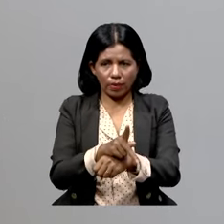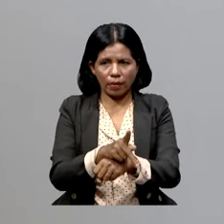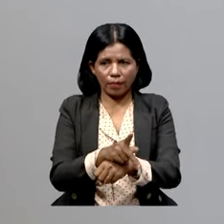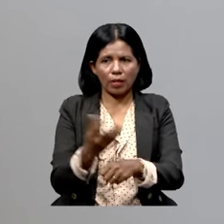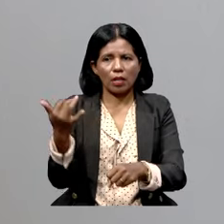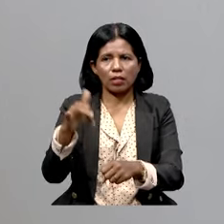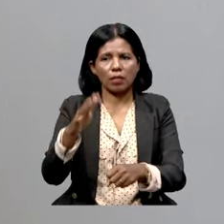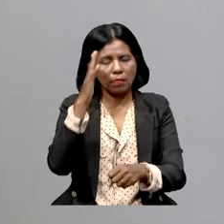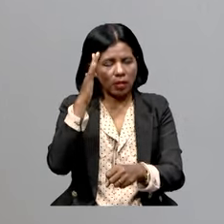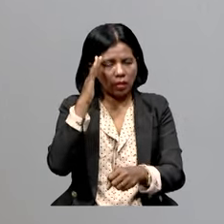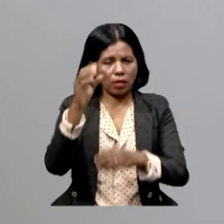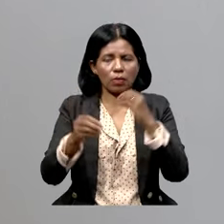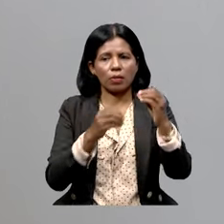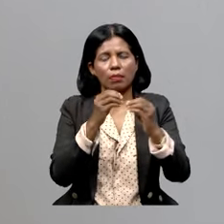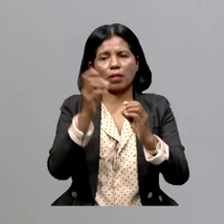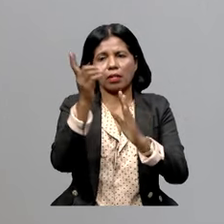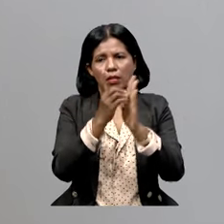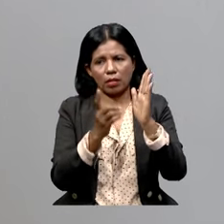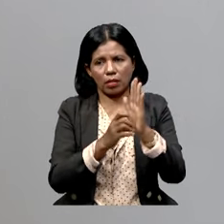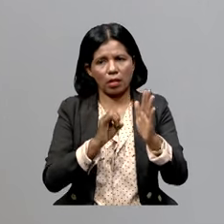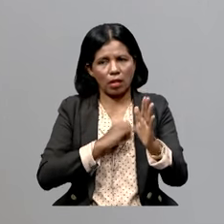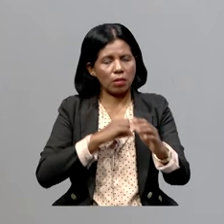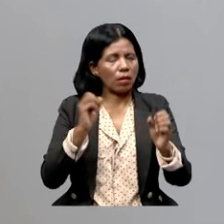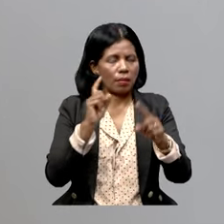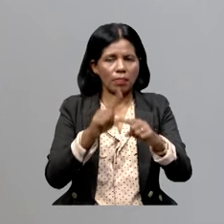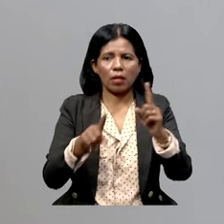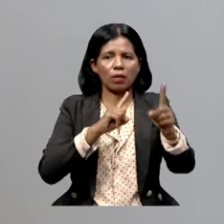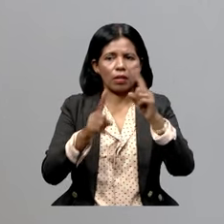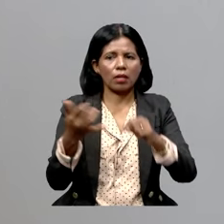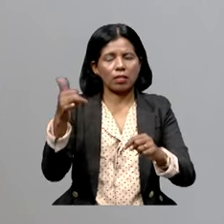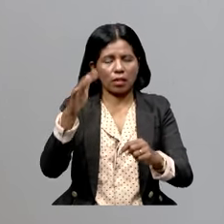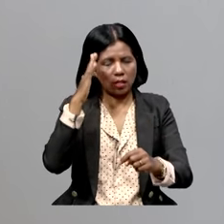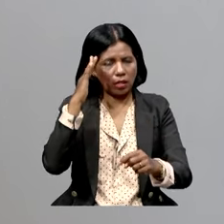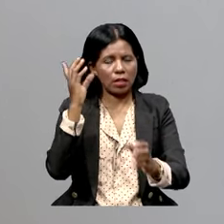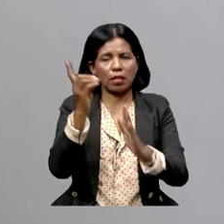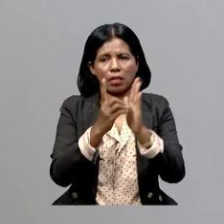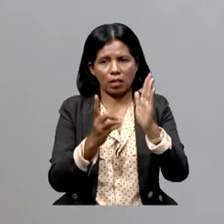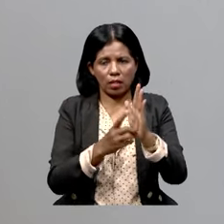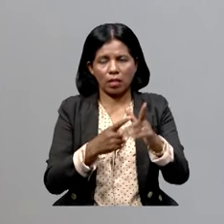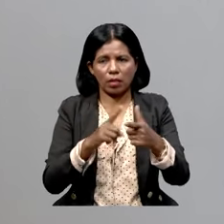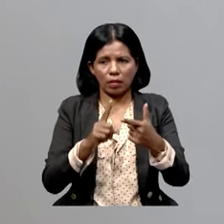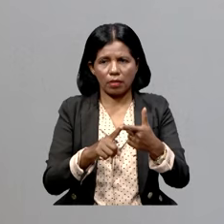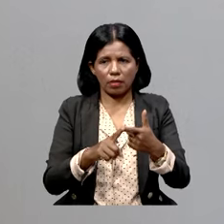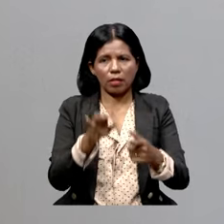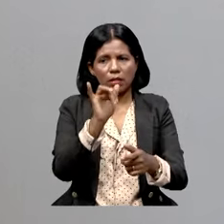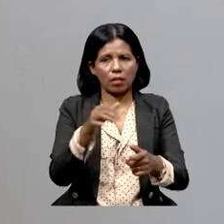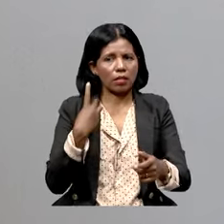sira makateni liu dados, haula bele kolia tamba sira makateni liu dados, porque acordo